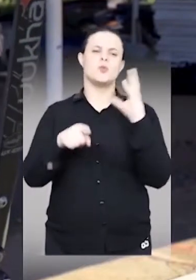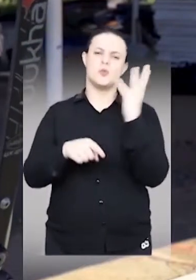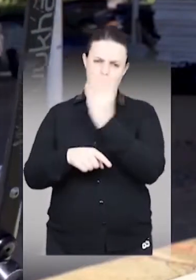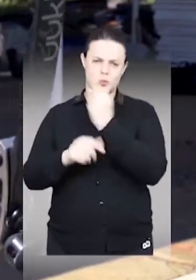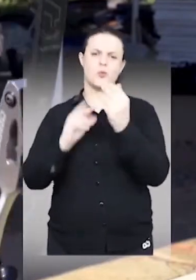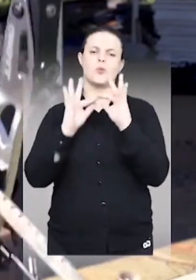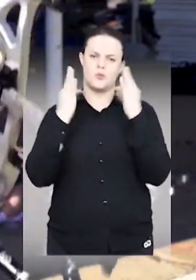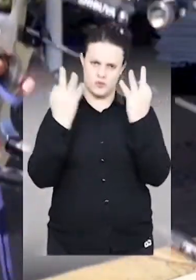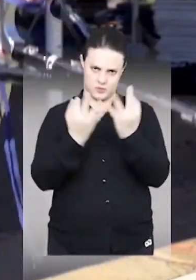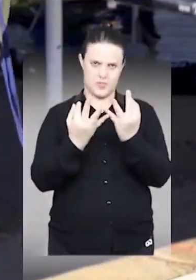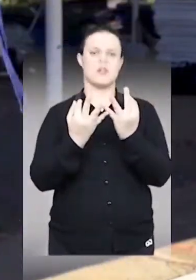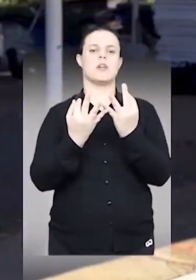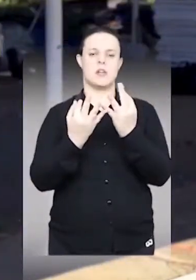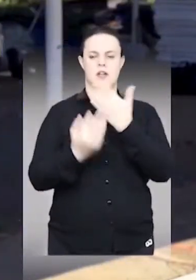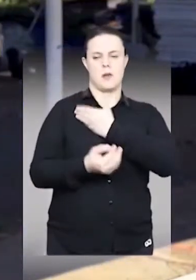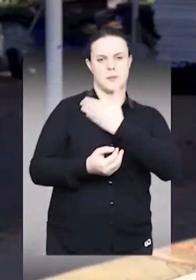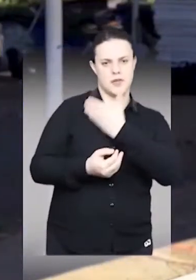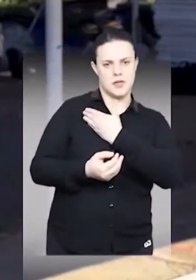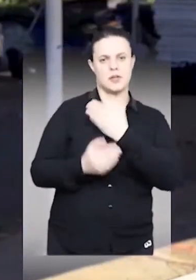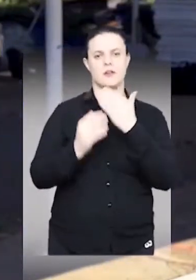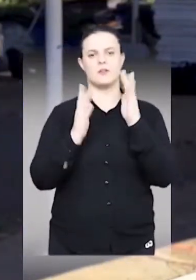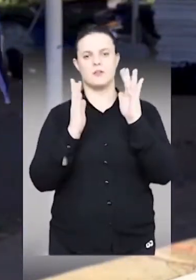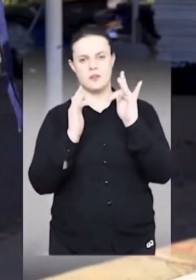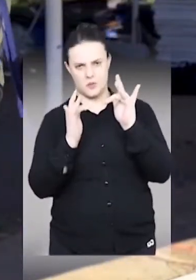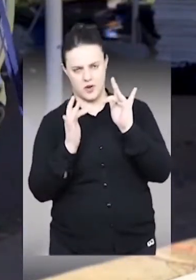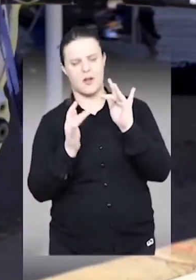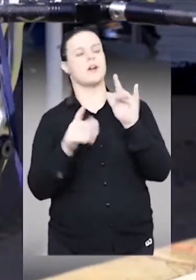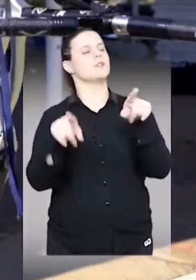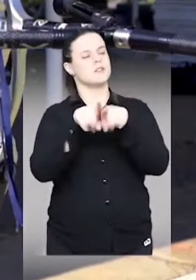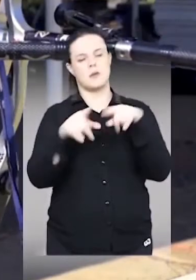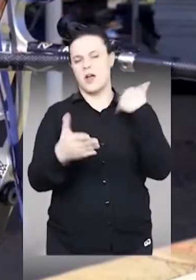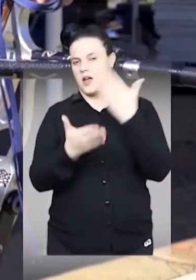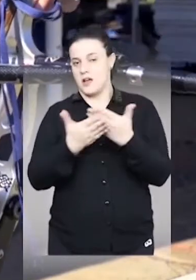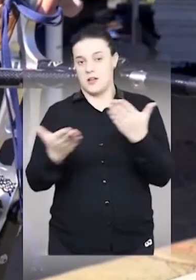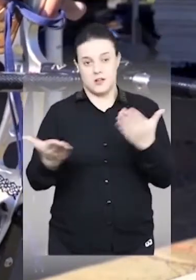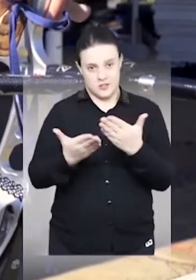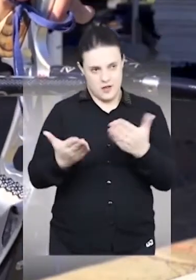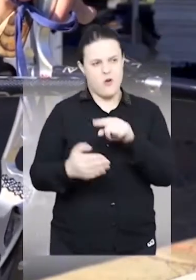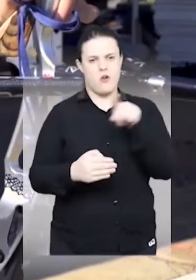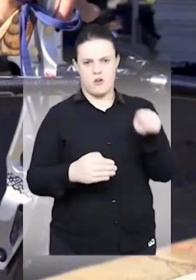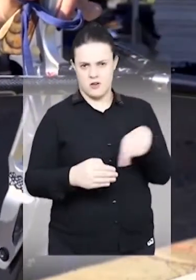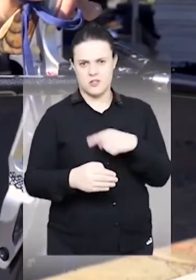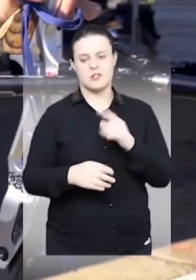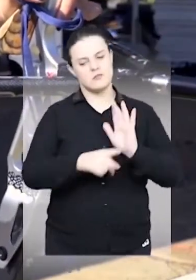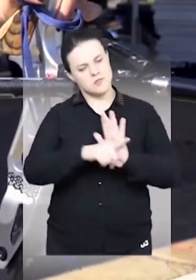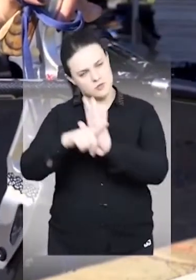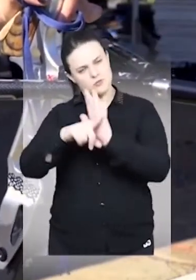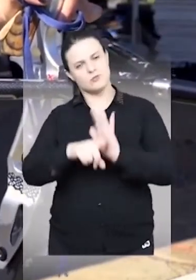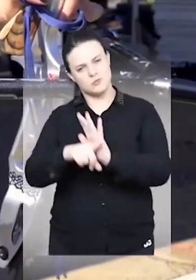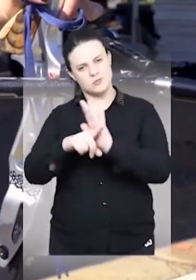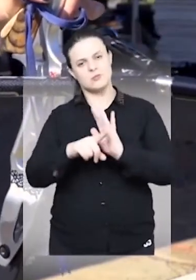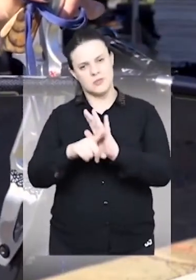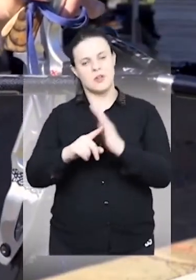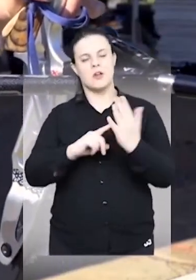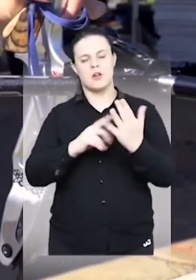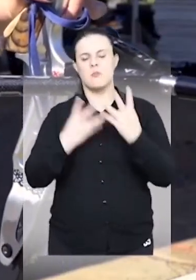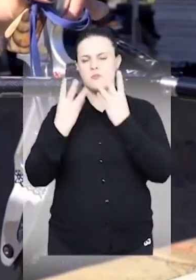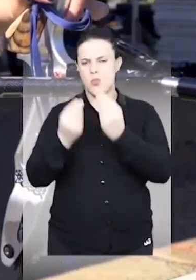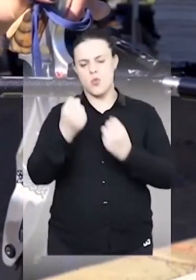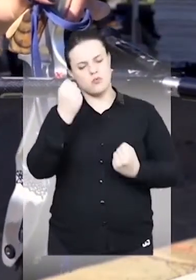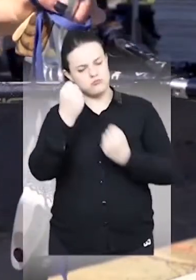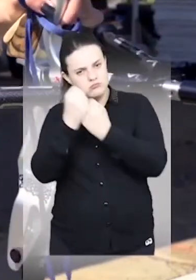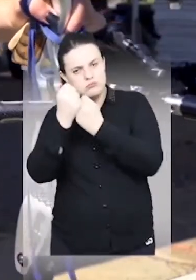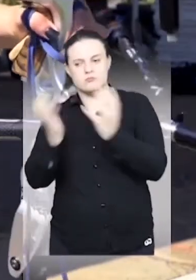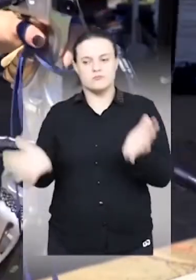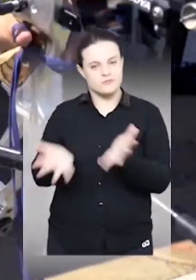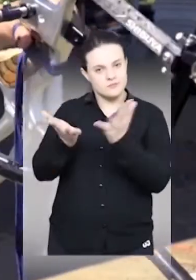toda a minha família e meus amigos e meu namorado, até hoje, eles me ajudam muito nesse